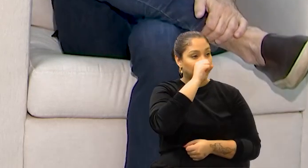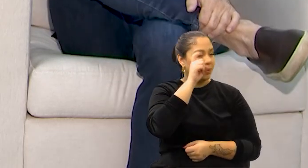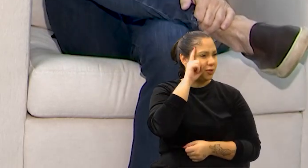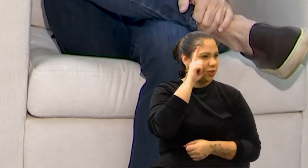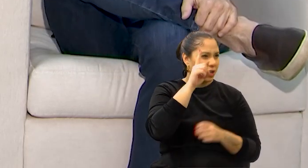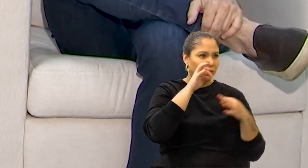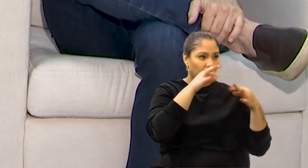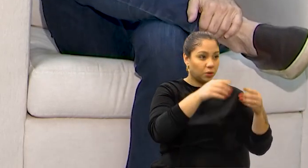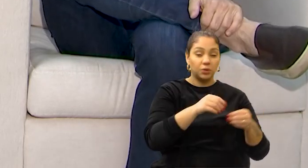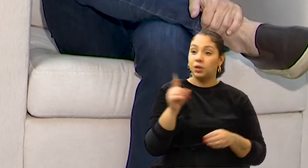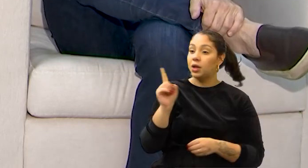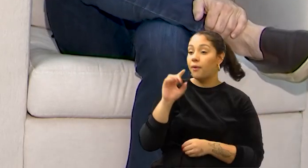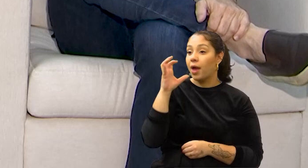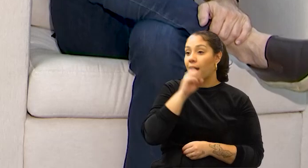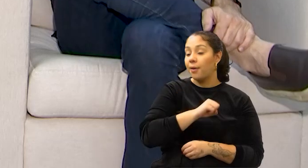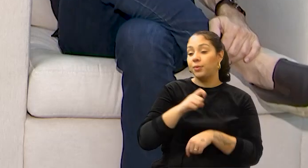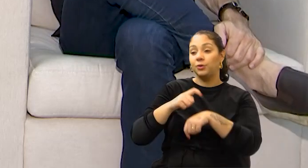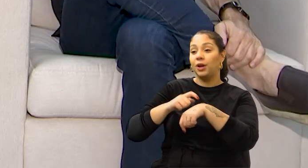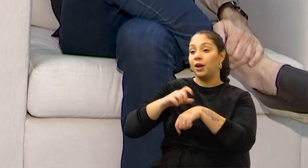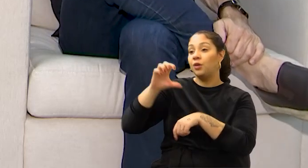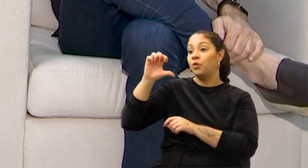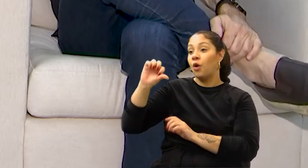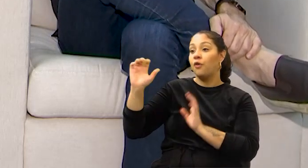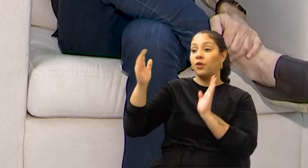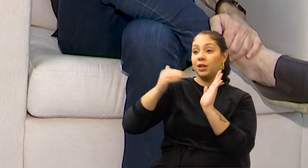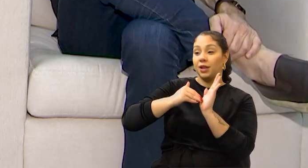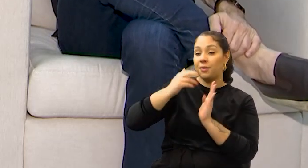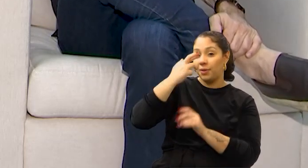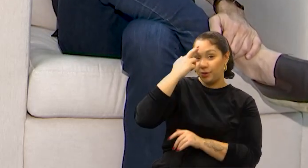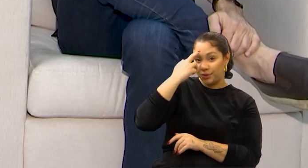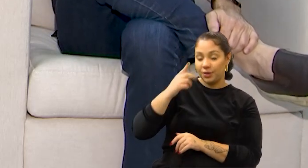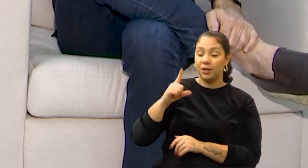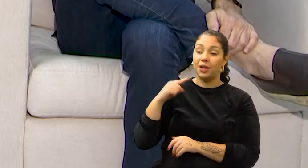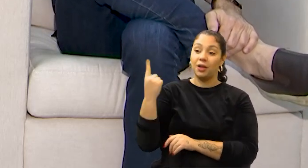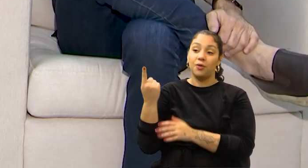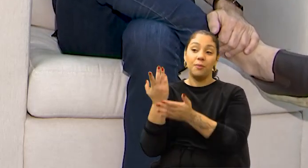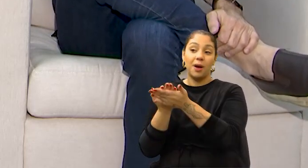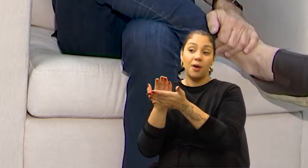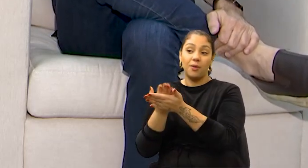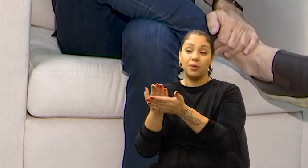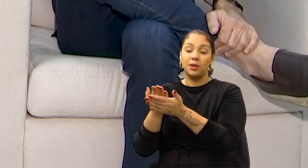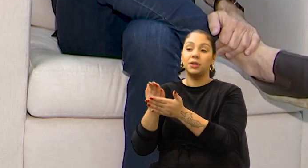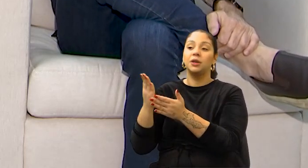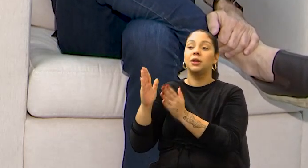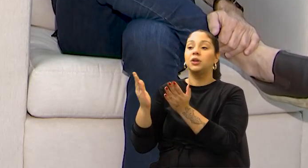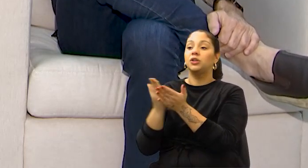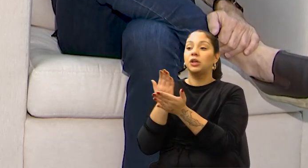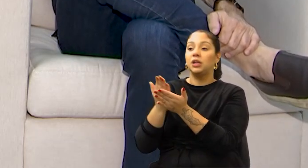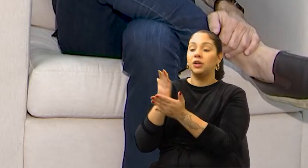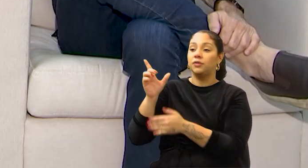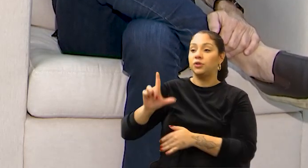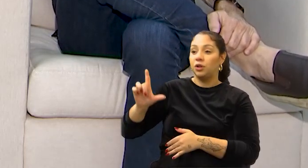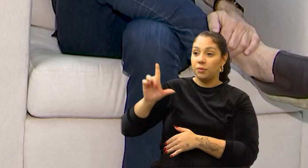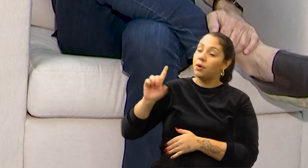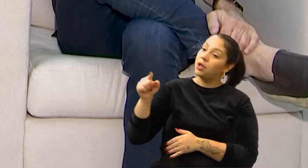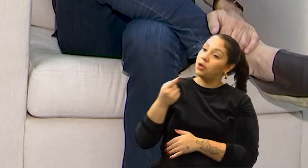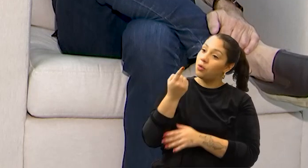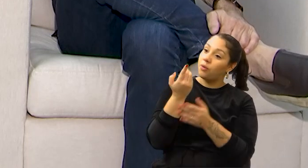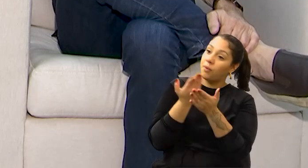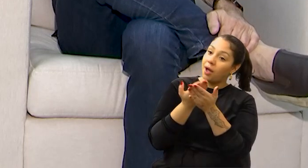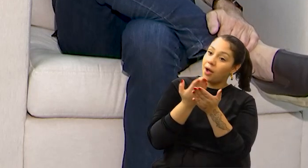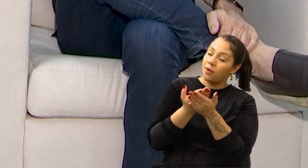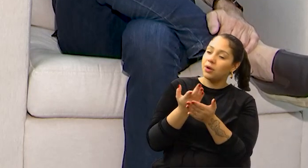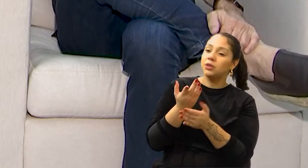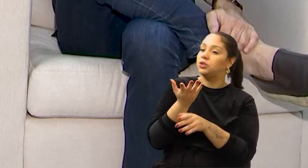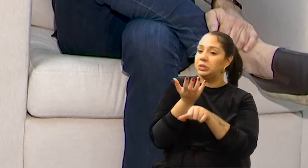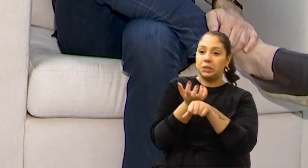e é o dia inteiro sábado o dia inteiro não são só é rapidinho das 9:00 ao meio-dia aí você tem uma aula dobra literária uma aula de dicas